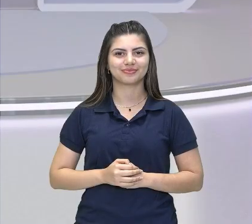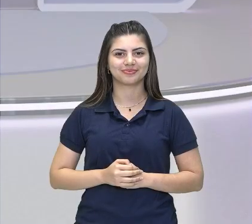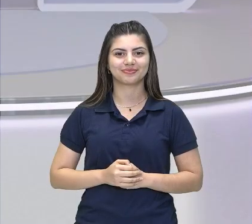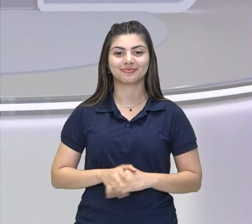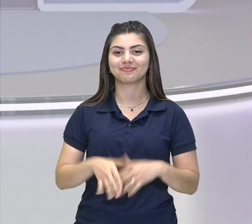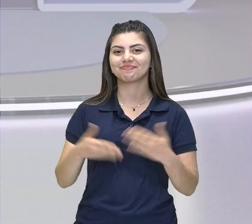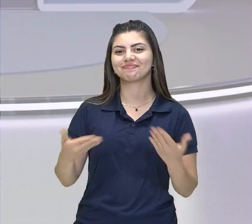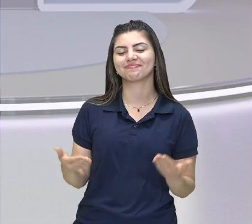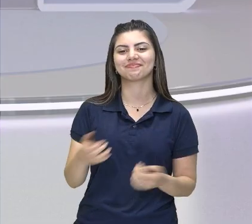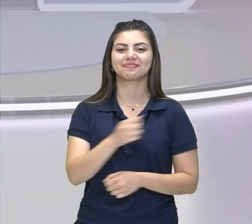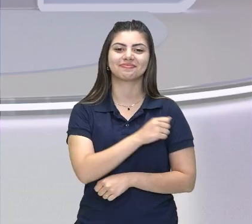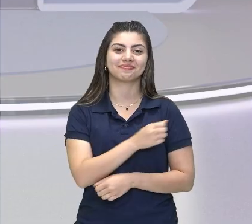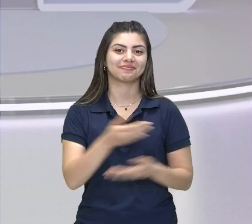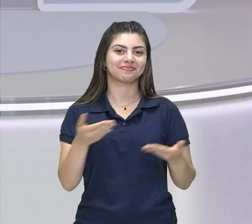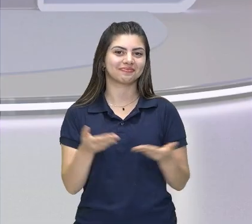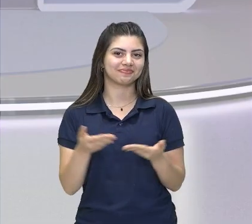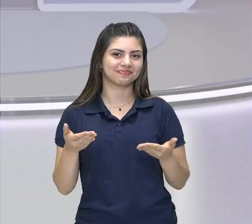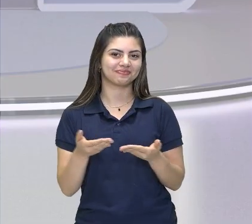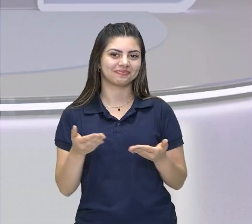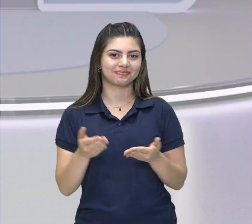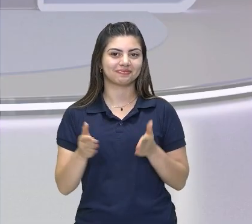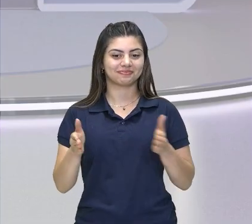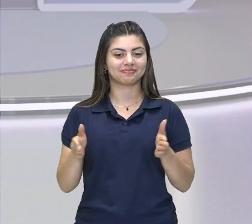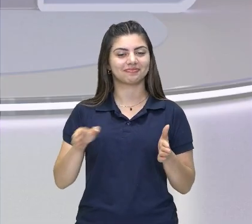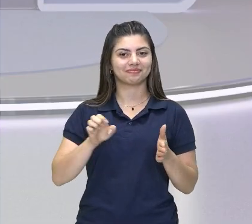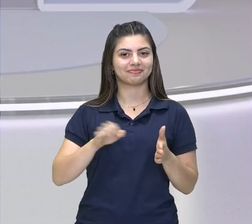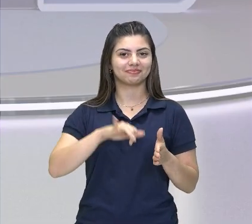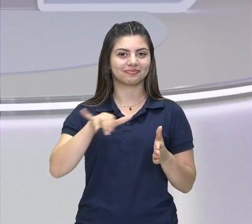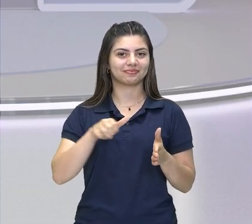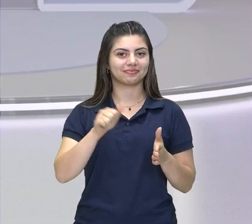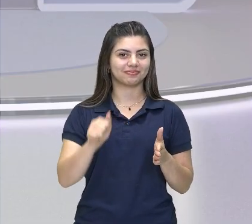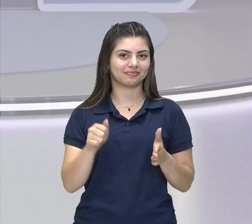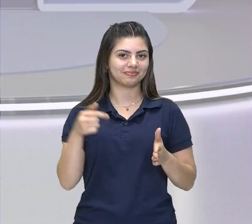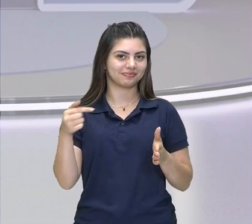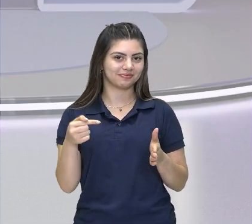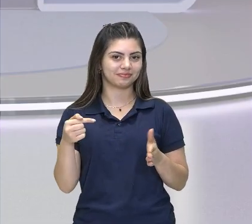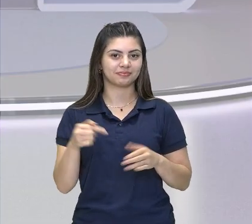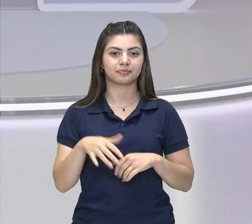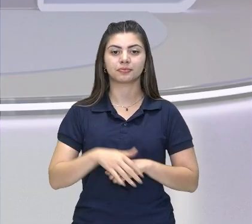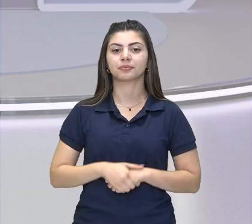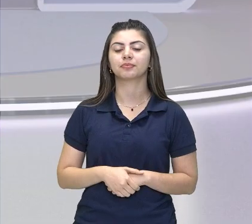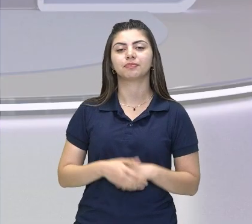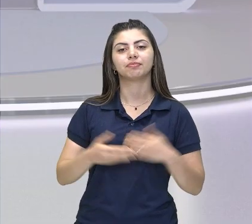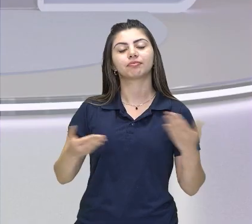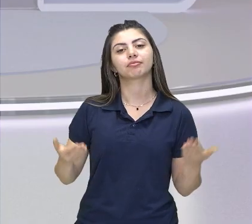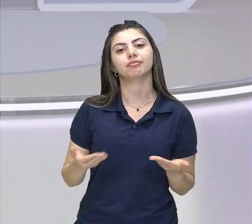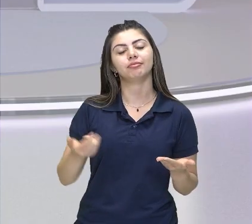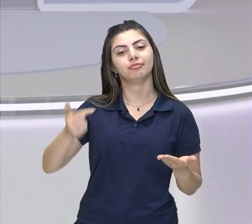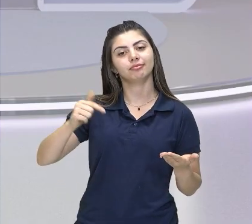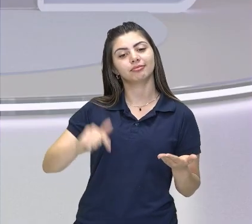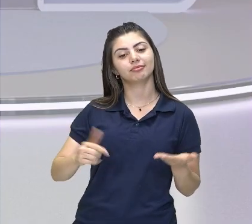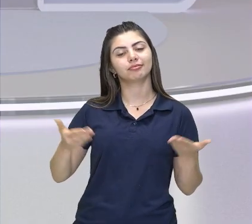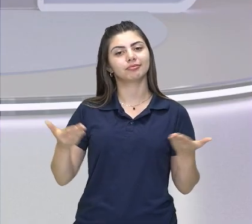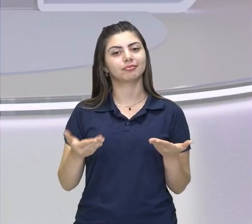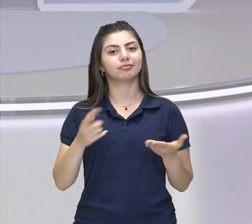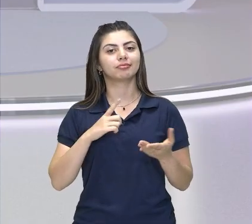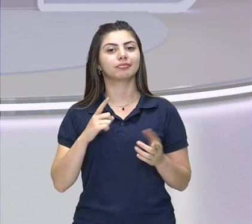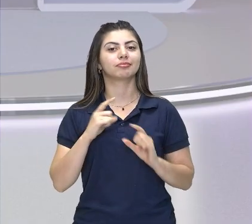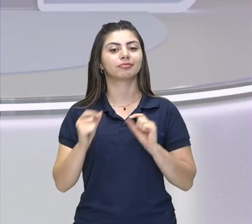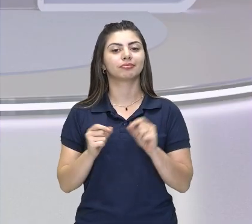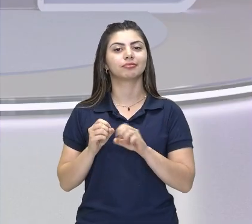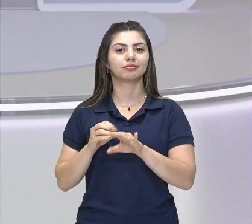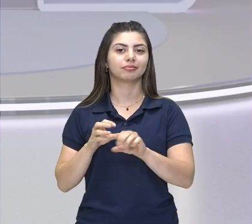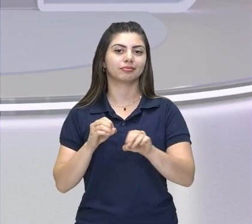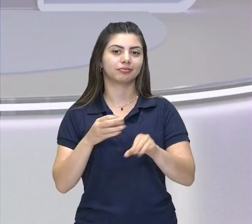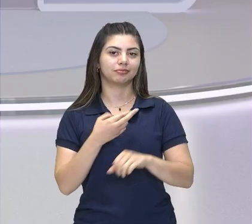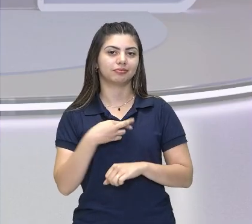Então, alunos da 7ª fase da Educação de Jovens e Adultos, estamos em mais uma aula de ensino religioso. É uma